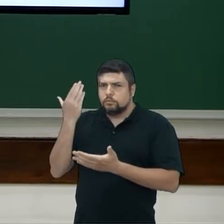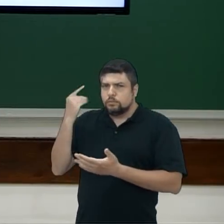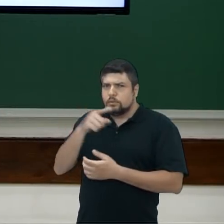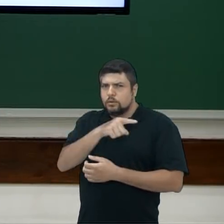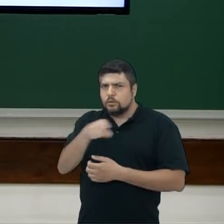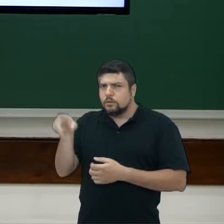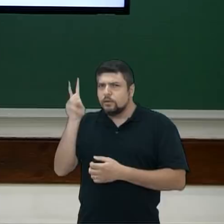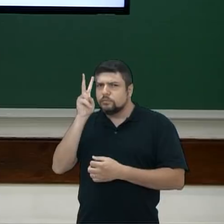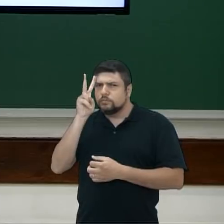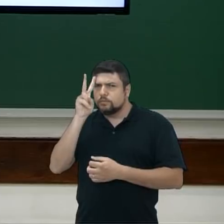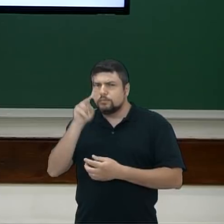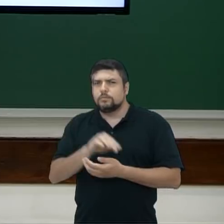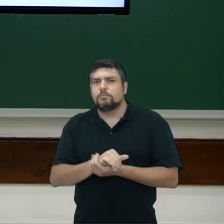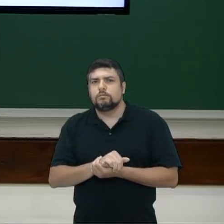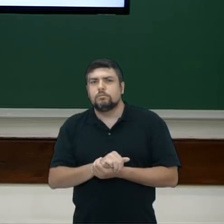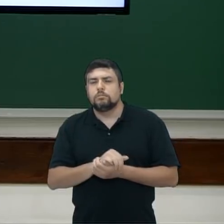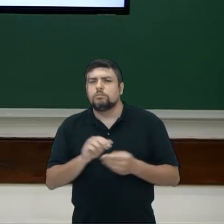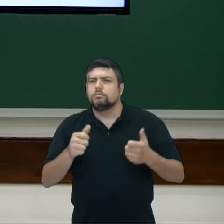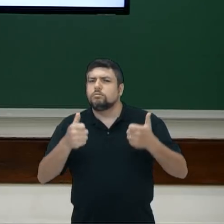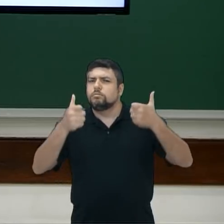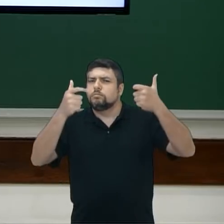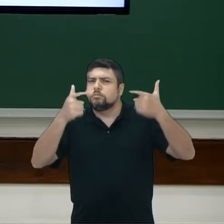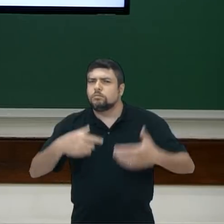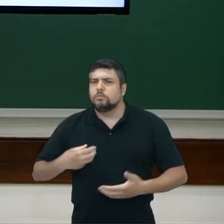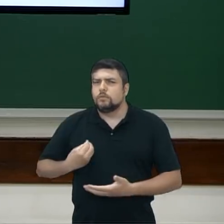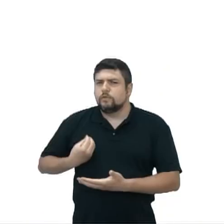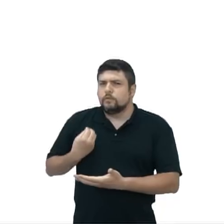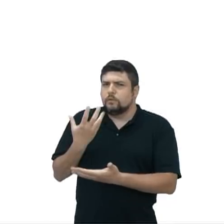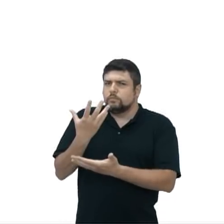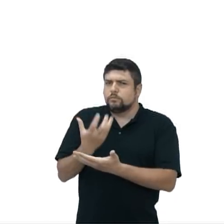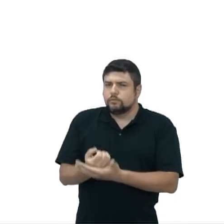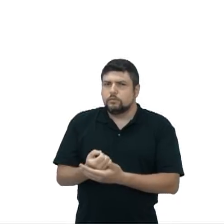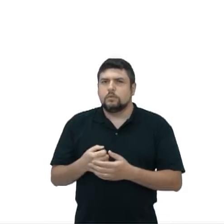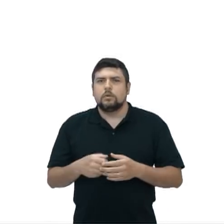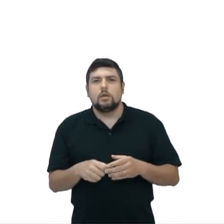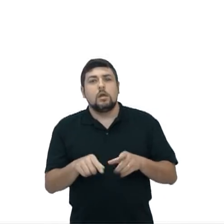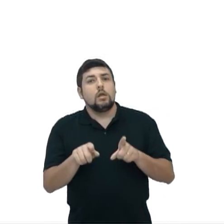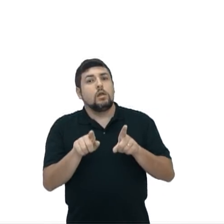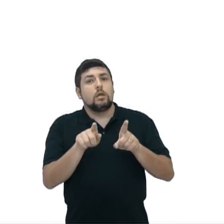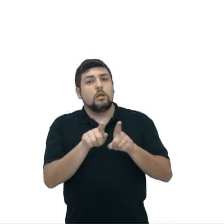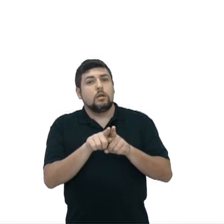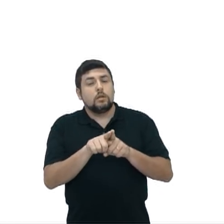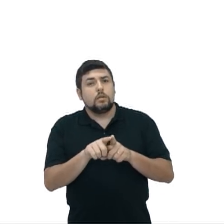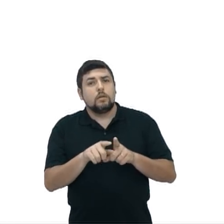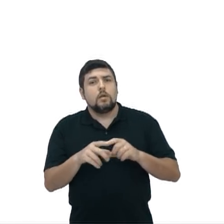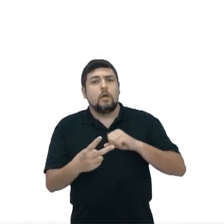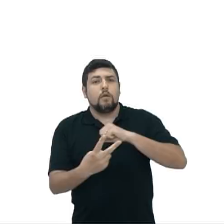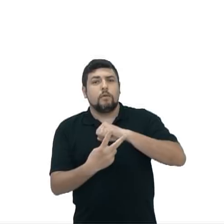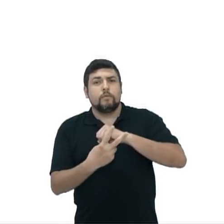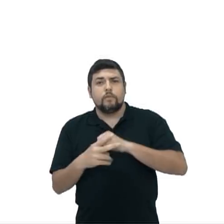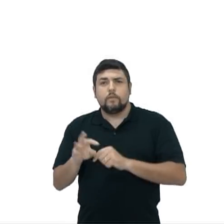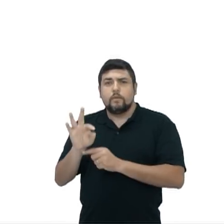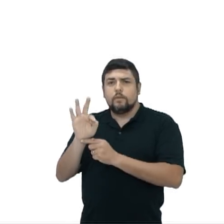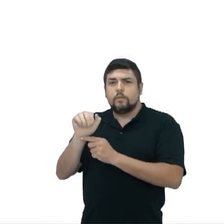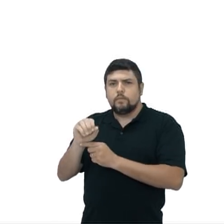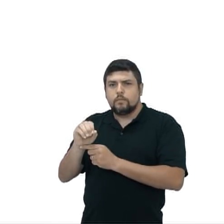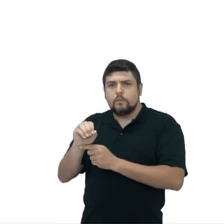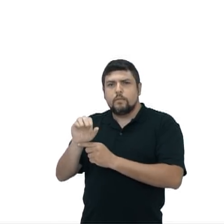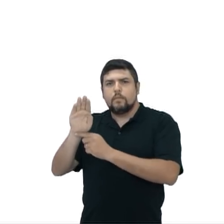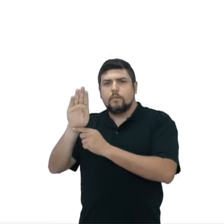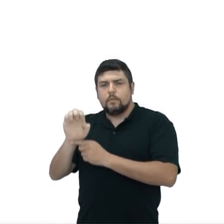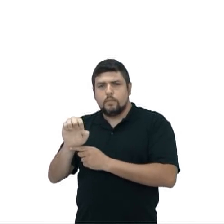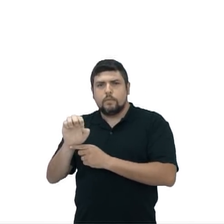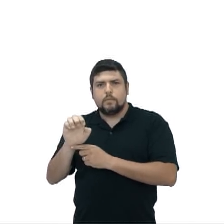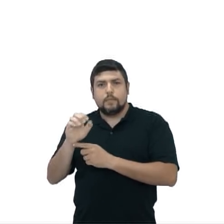lembram? A gente falou um pouquinho sobre biografia, falamos um pouquinho sobre o nosso verbo to be no passado e falamos